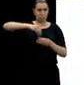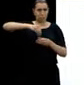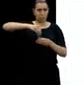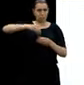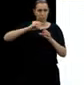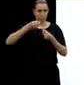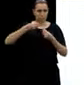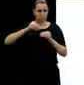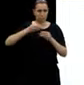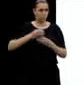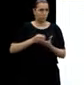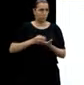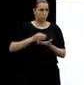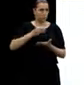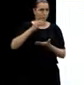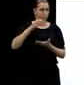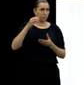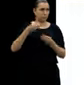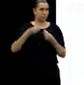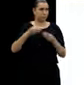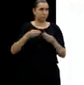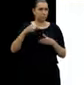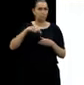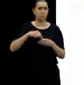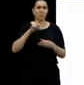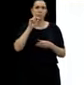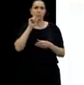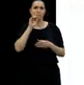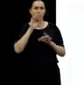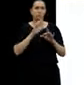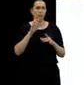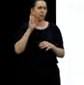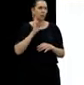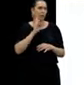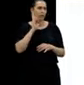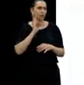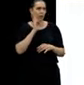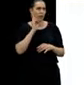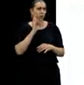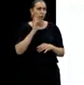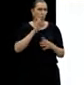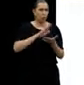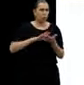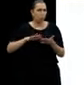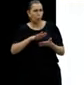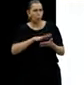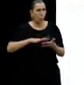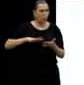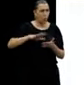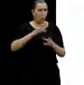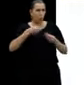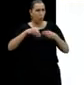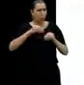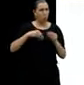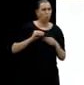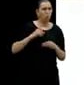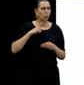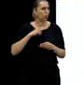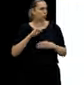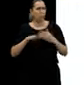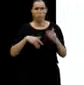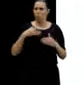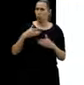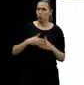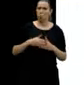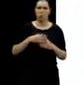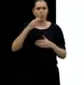garrafinha plástica e esse líquido cor-de-rosa ele representa o meio, que vai ser uma substância que vai ter todos